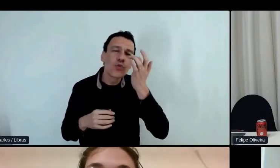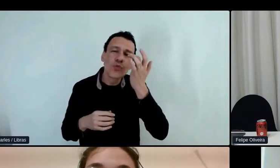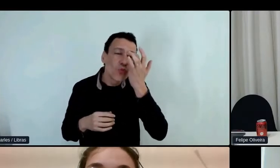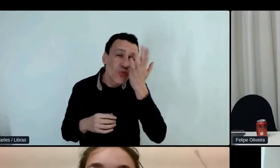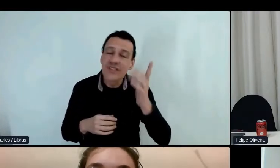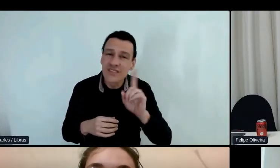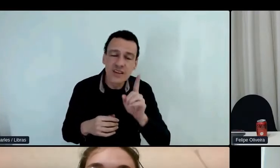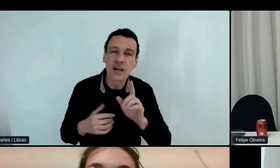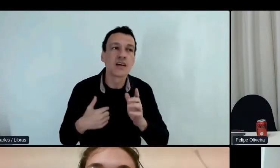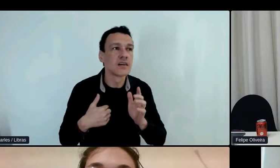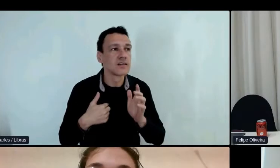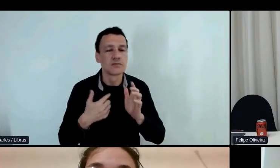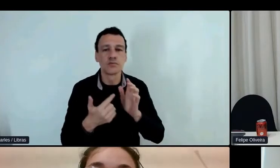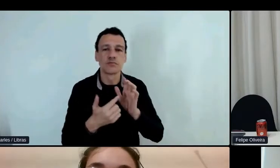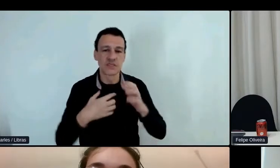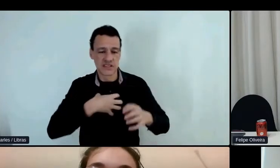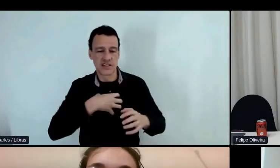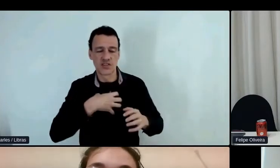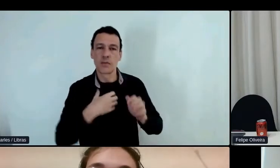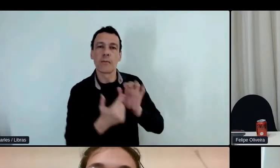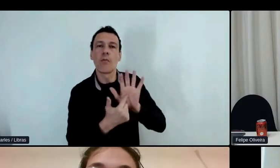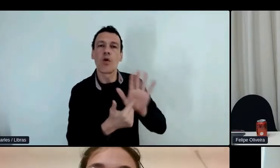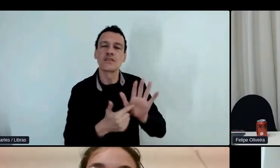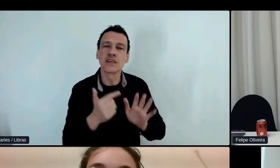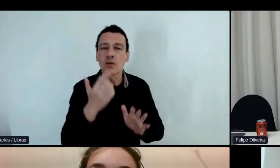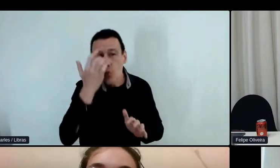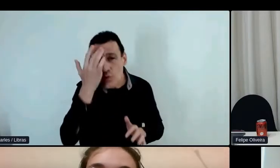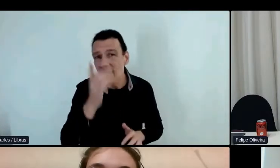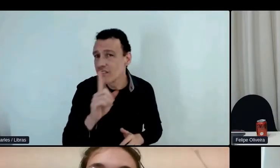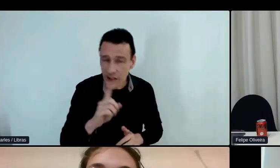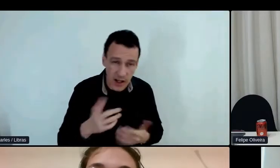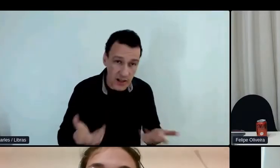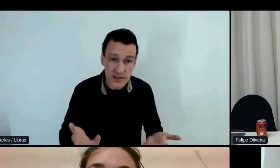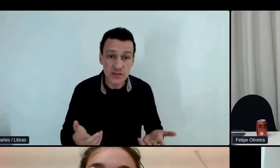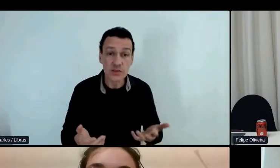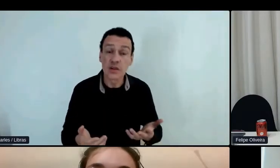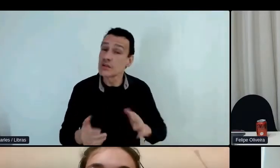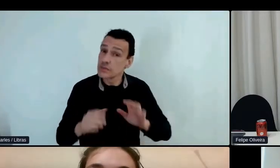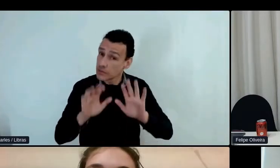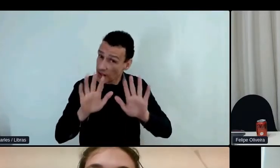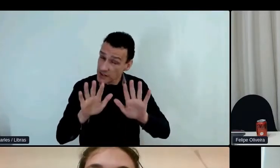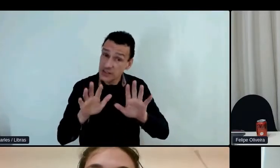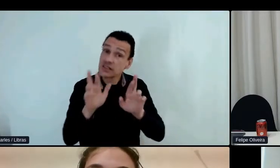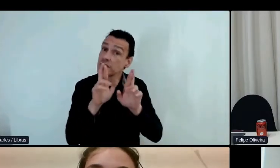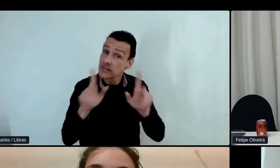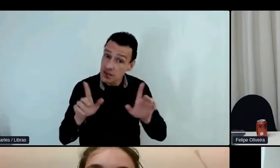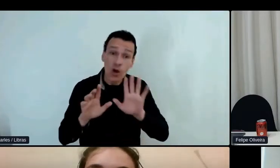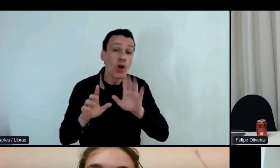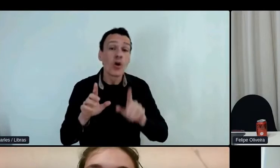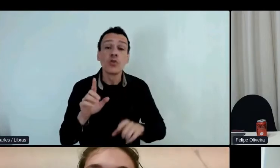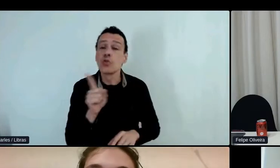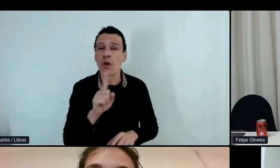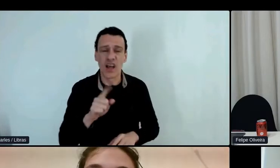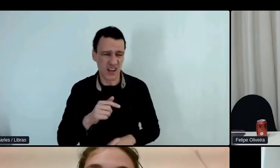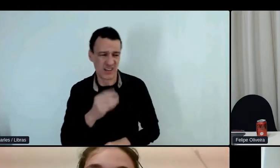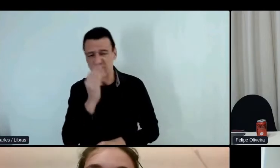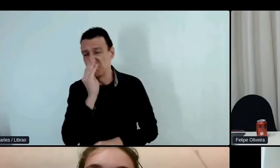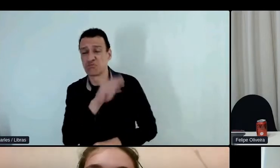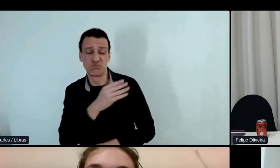a face está demonstrando outra coisa. E para nós, autistas, nem sempre